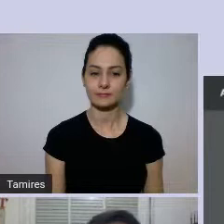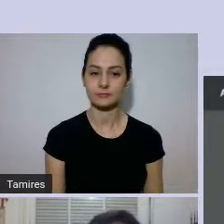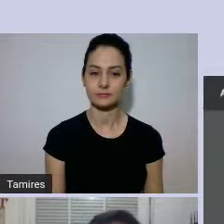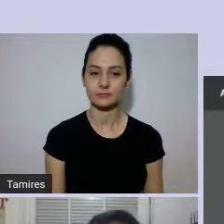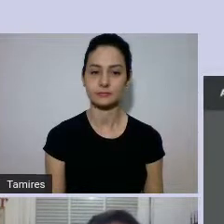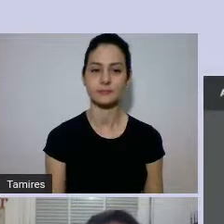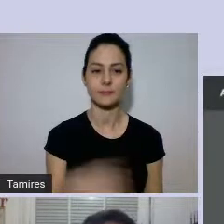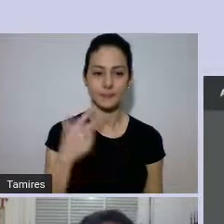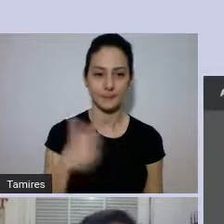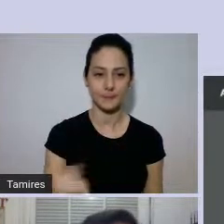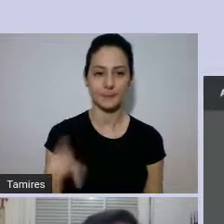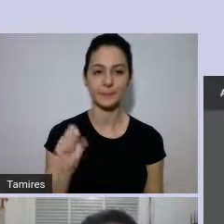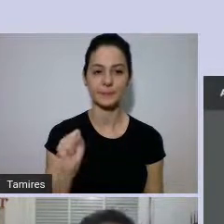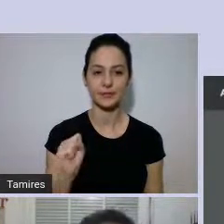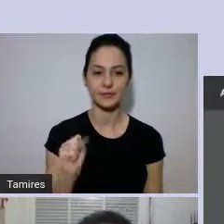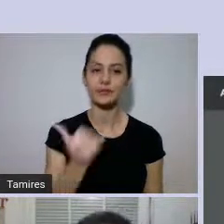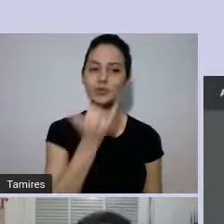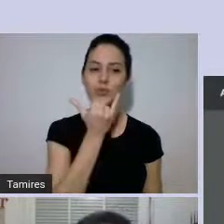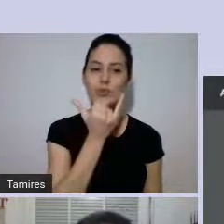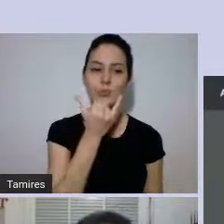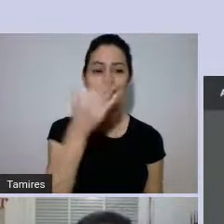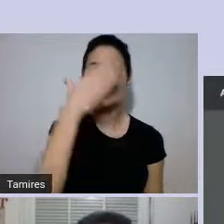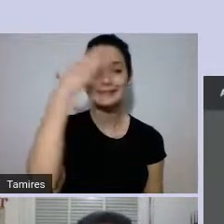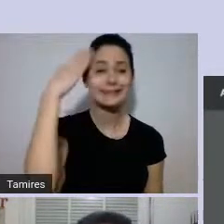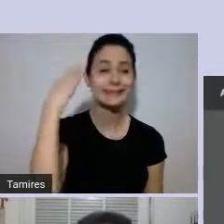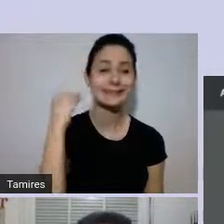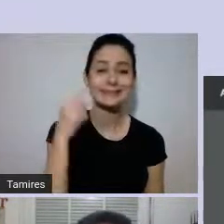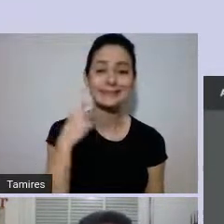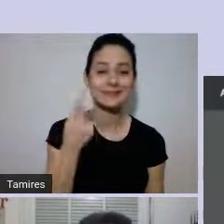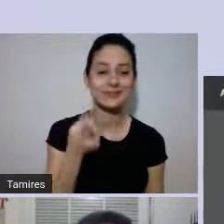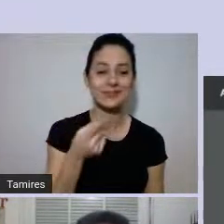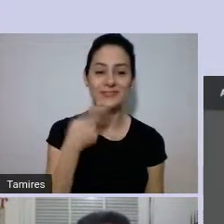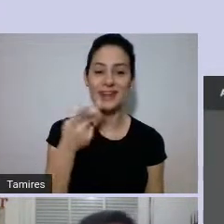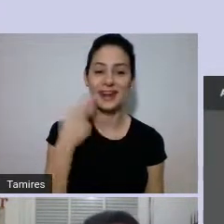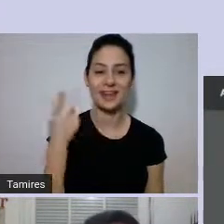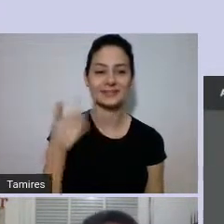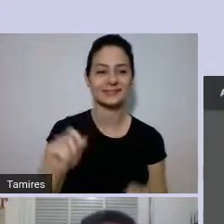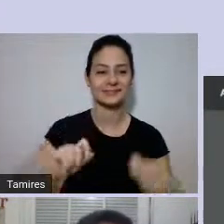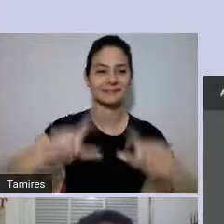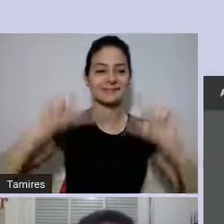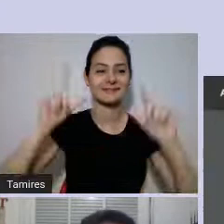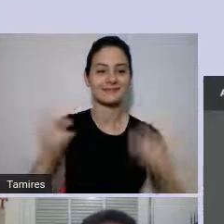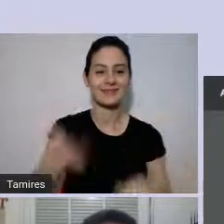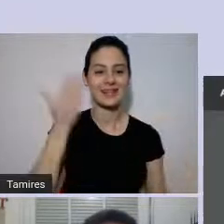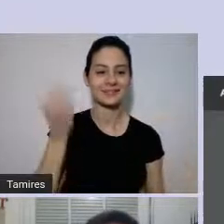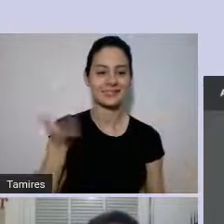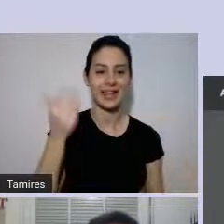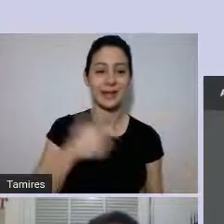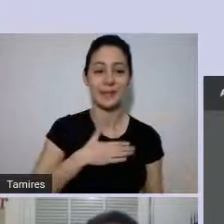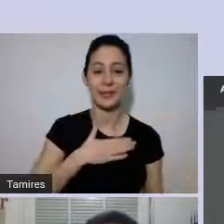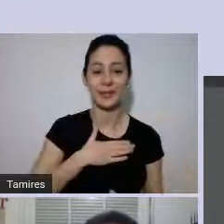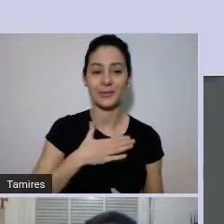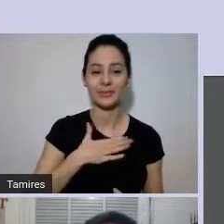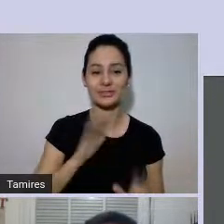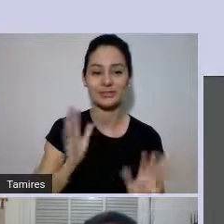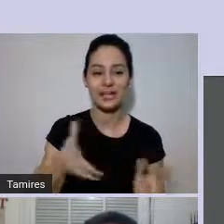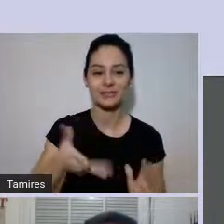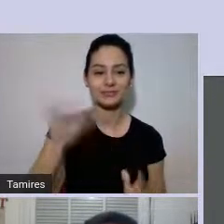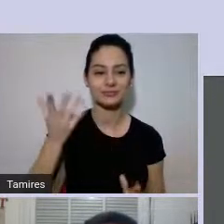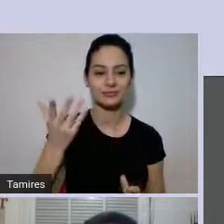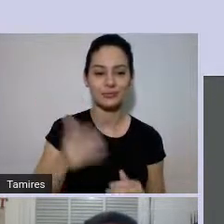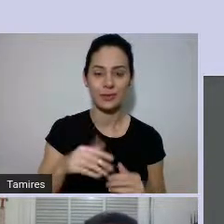Mais um. Peço desculpas, eu tinha esquecido que de falar para ela que eu estou passando aqui no meu. Então, aqui